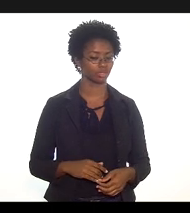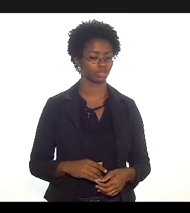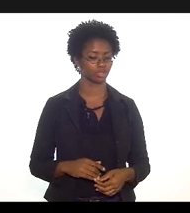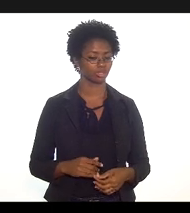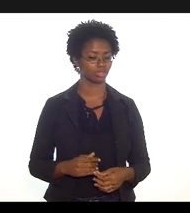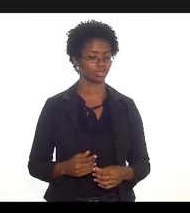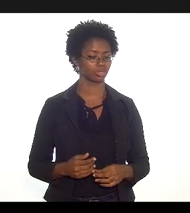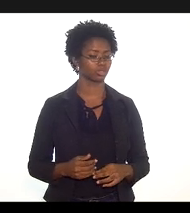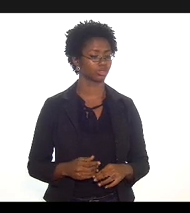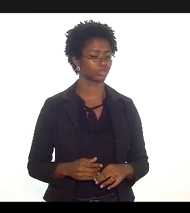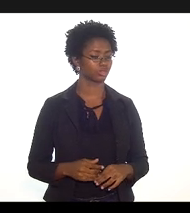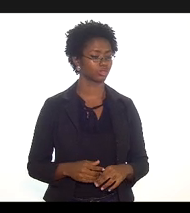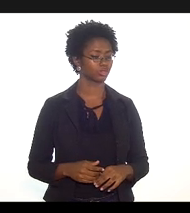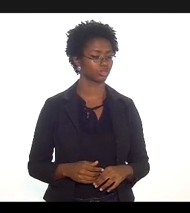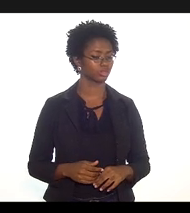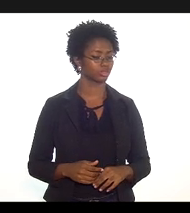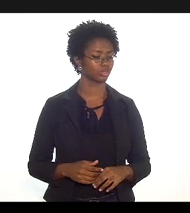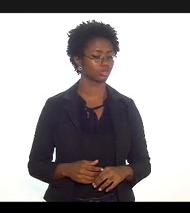Jandira?